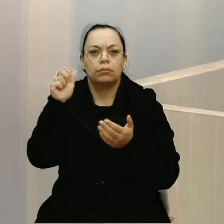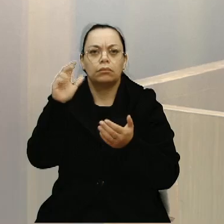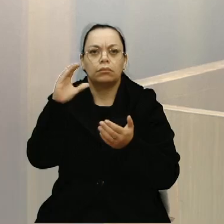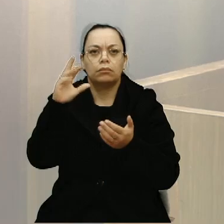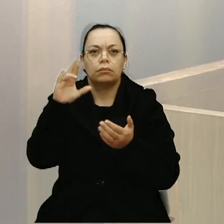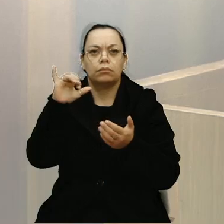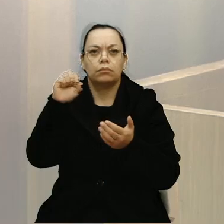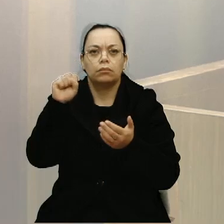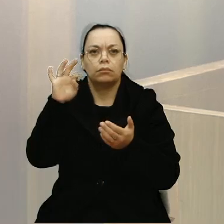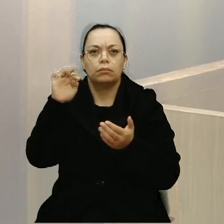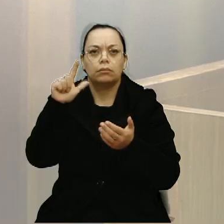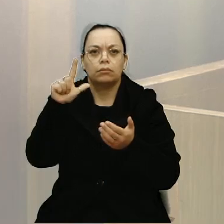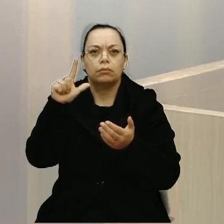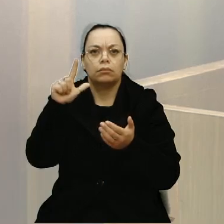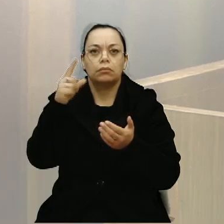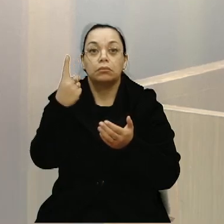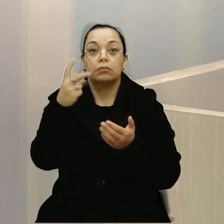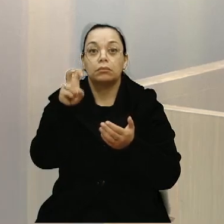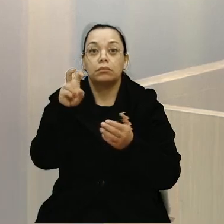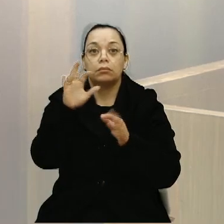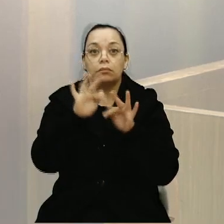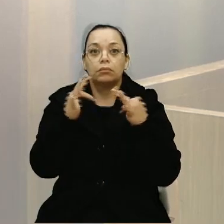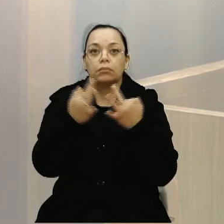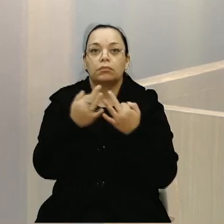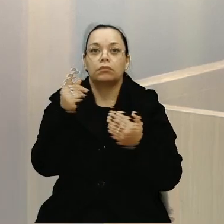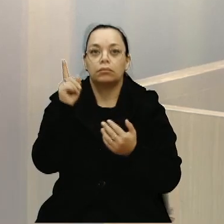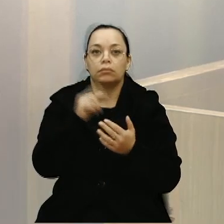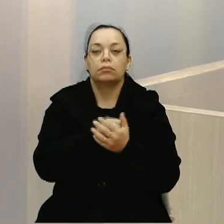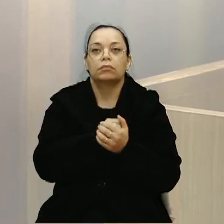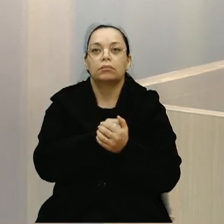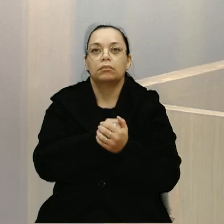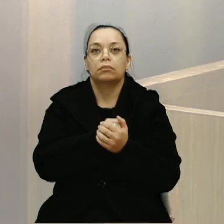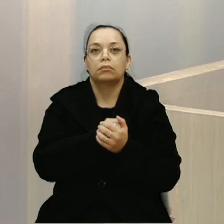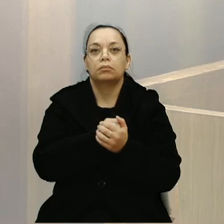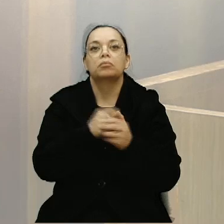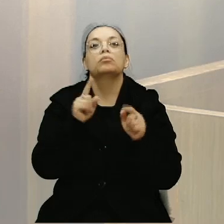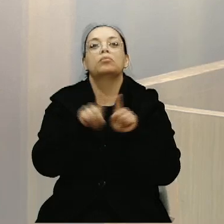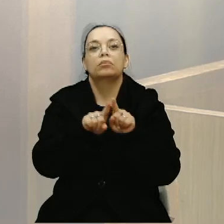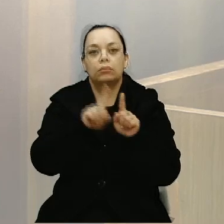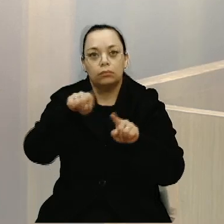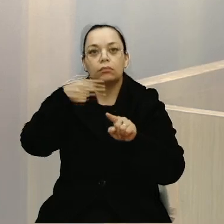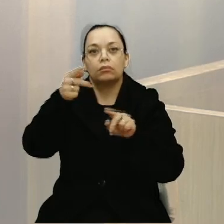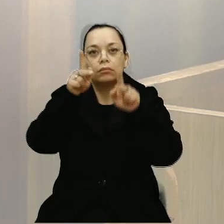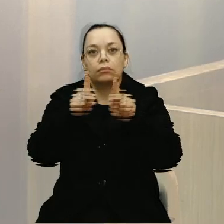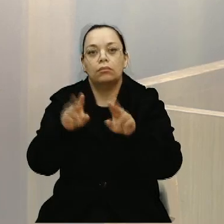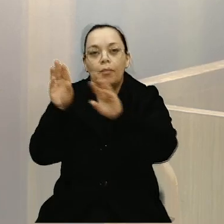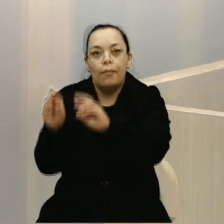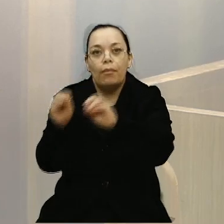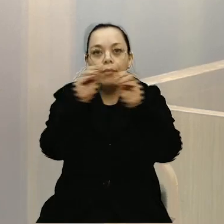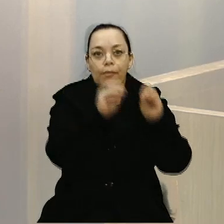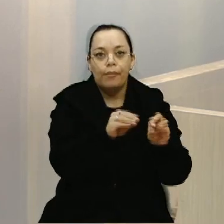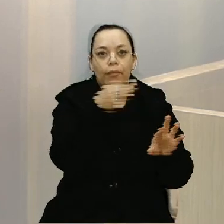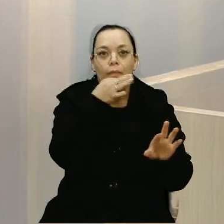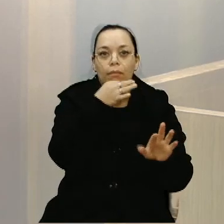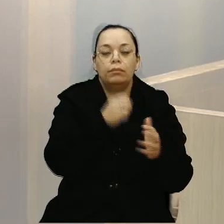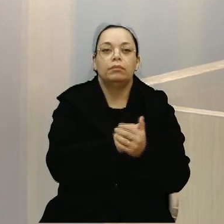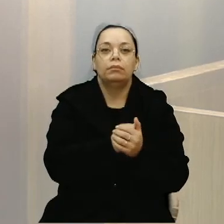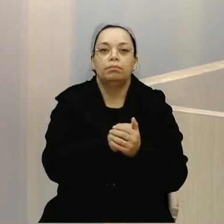estão trabalhando ali com 15 famílias. E sei também de outras pessoas que migraram a Caxias do Sul.